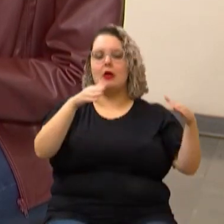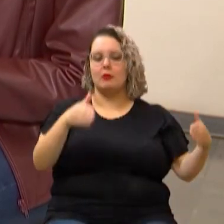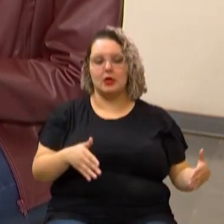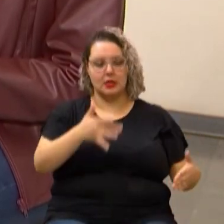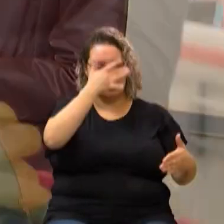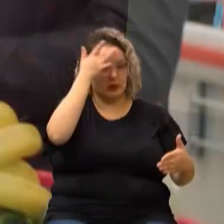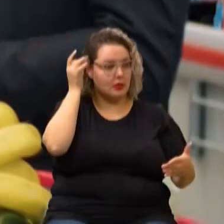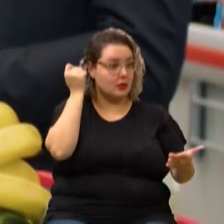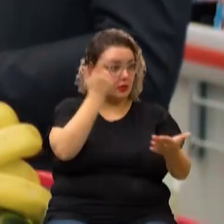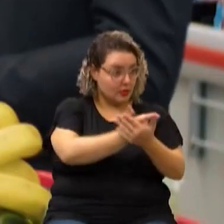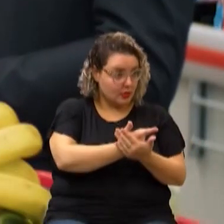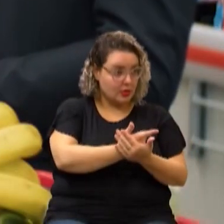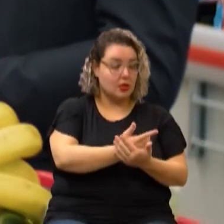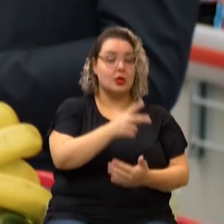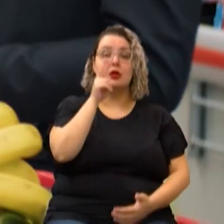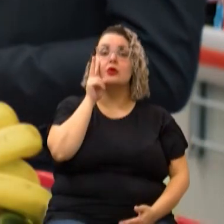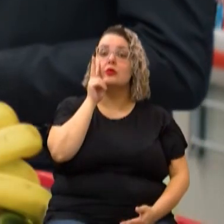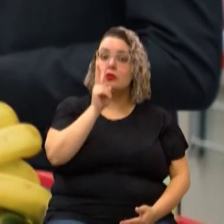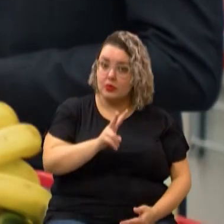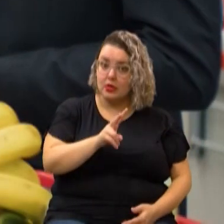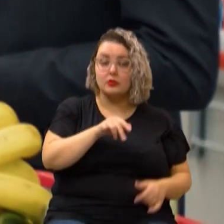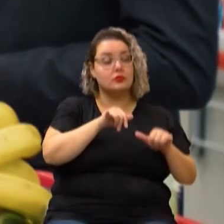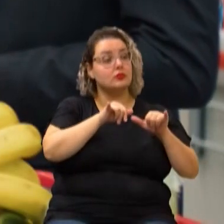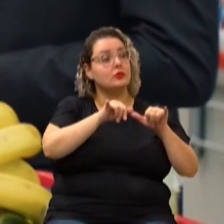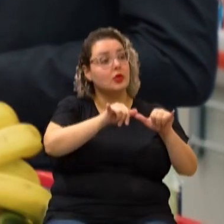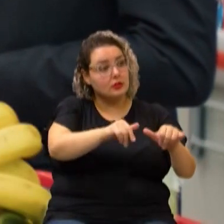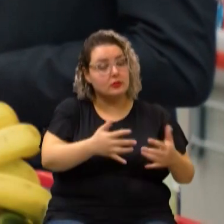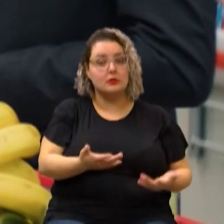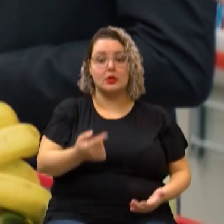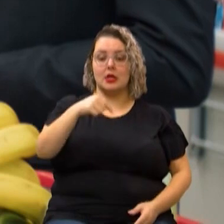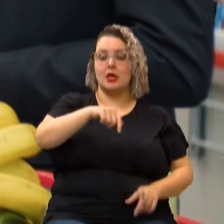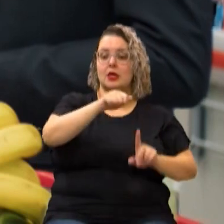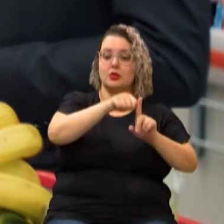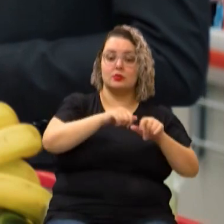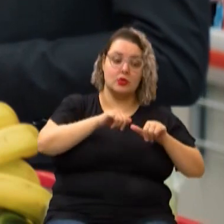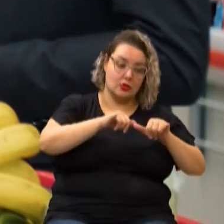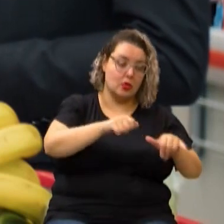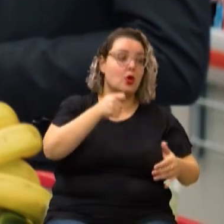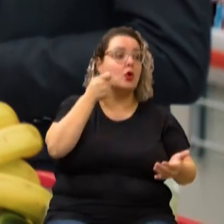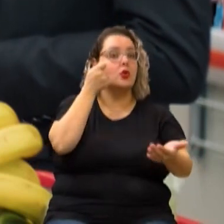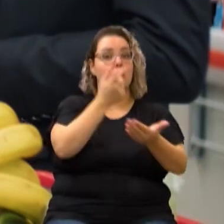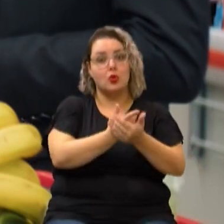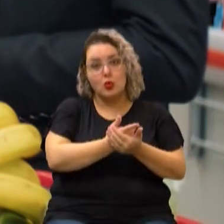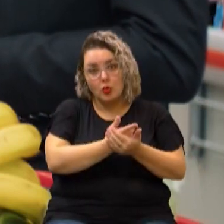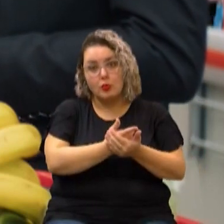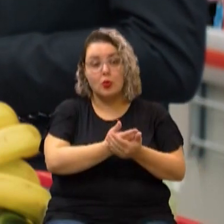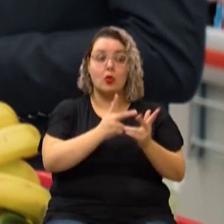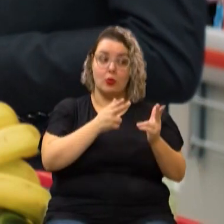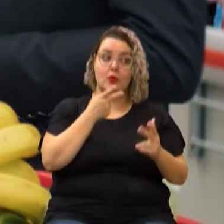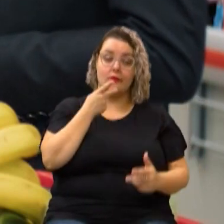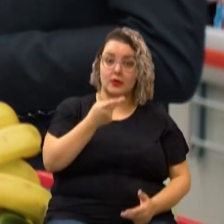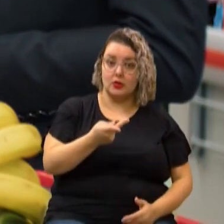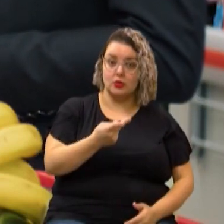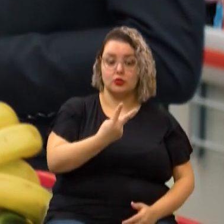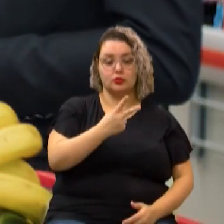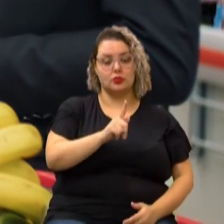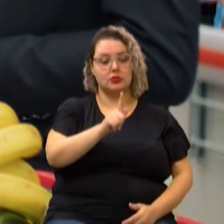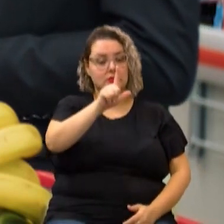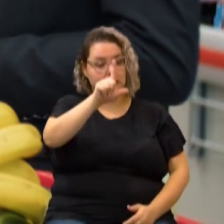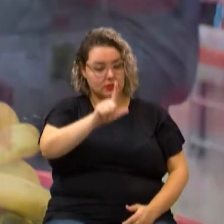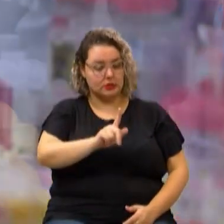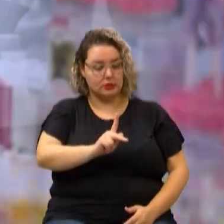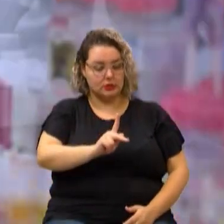um ganho menor, principalmente aquele que não tem o ganho e muitas vezes então não consegue consumir o